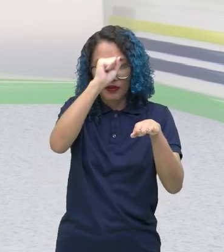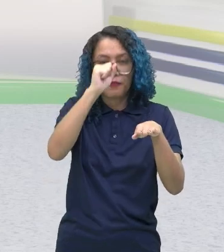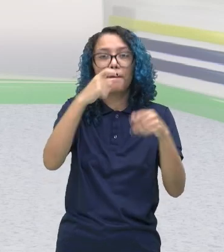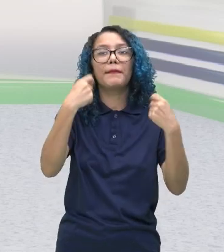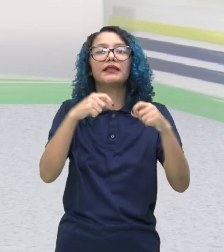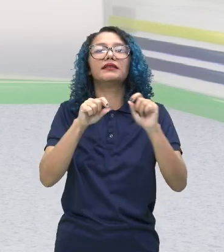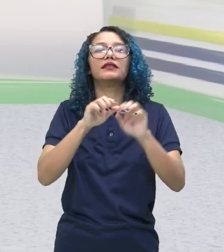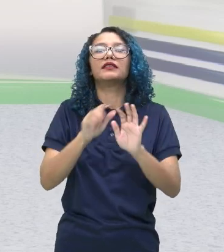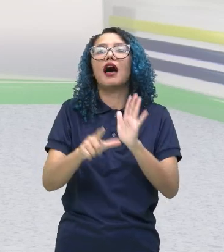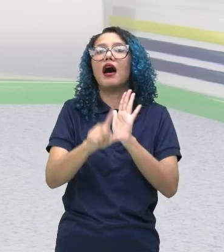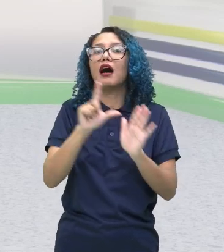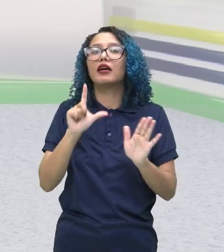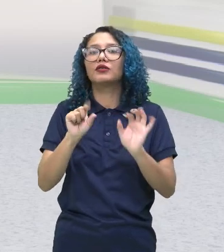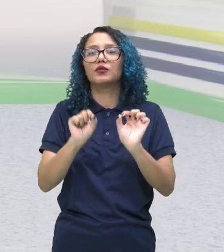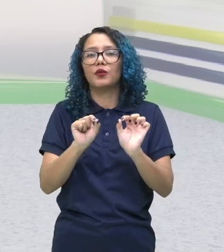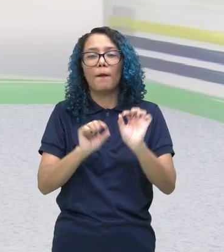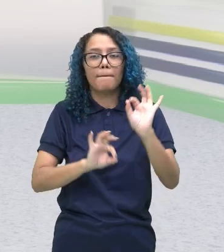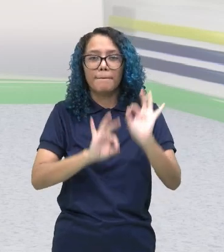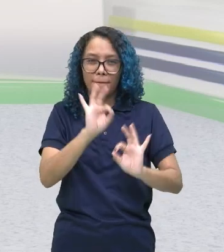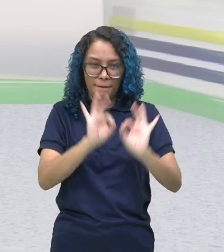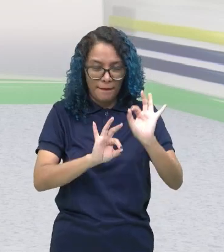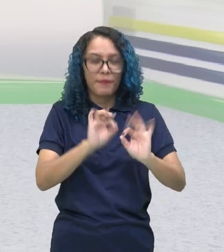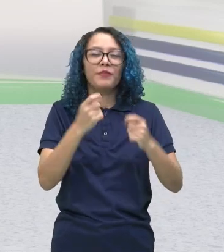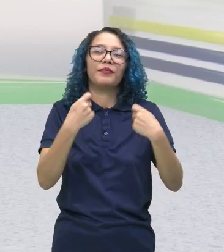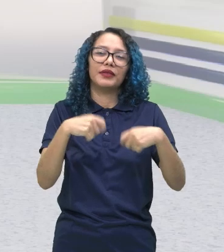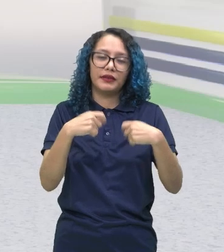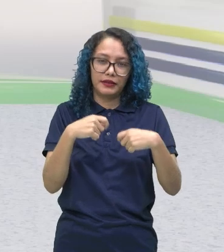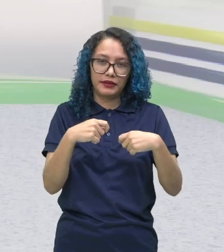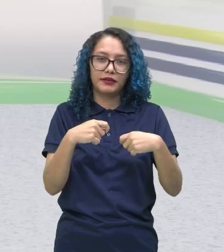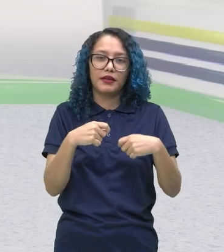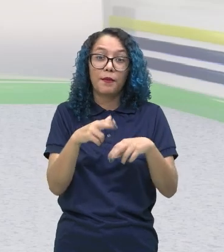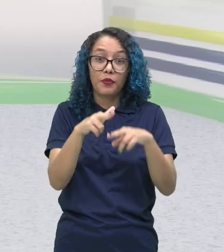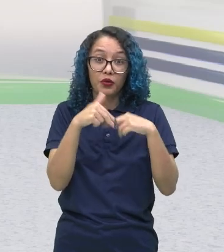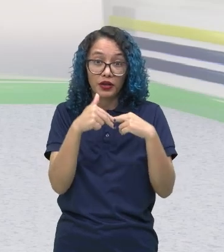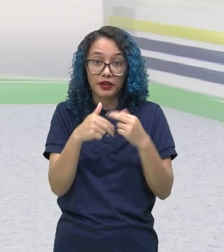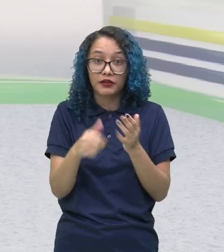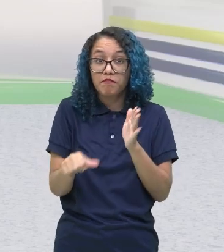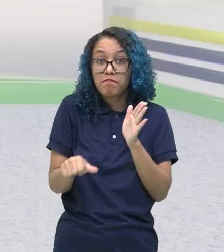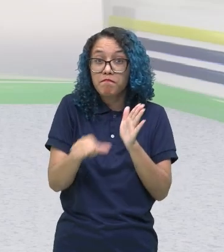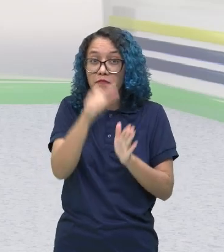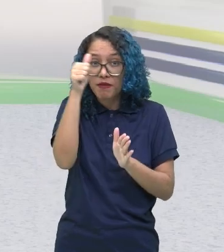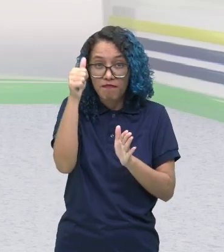planejado, exige um planejamento. Por isso Sim. que o primeiro pilar aí proposto pelo MEC é a